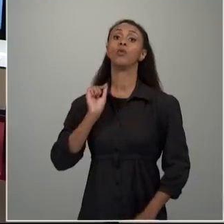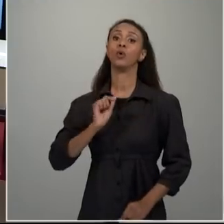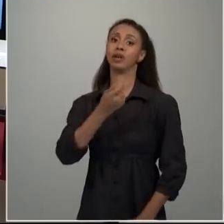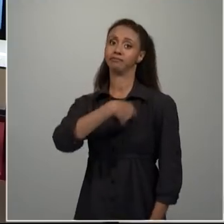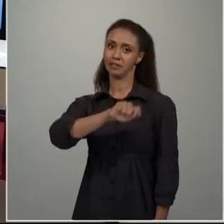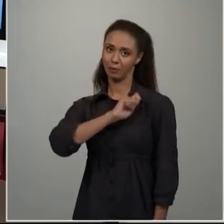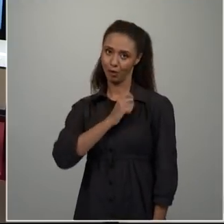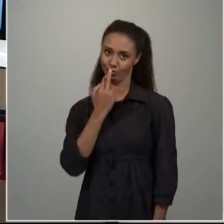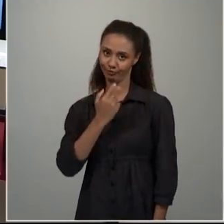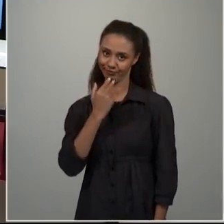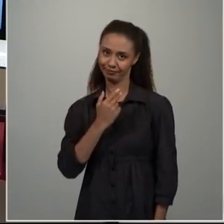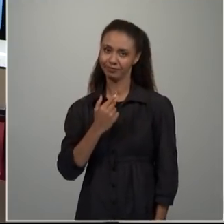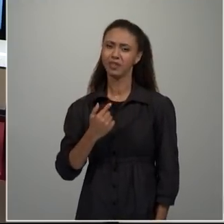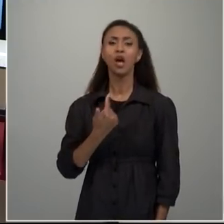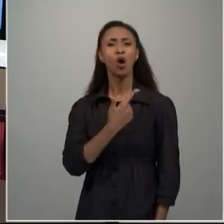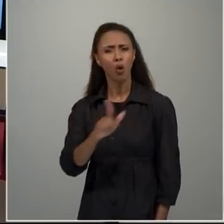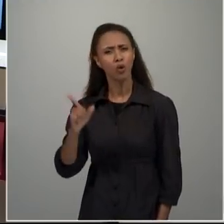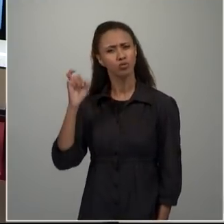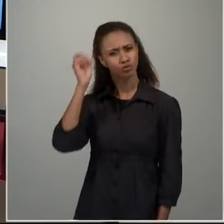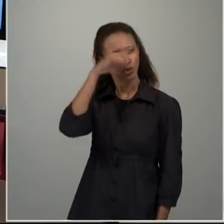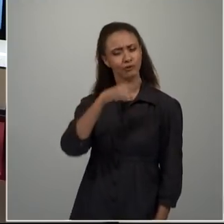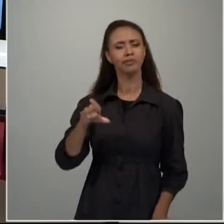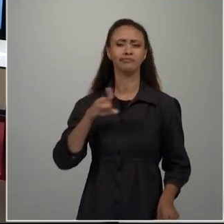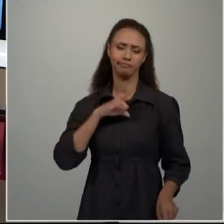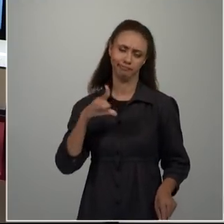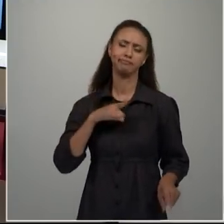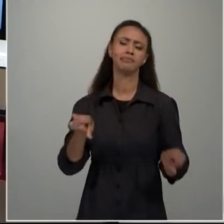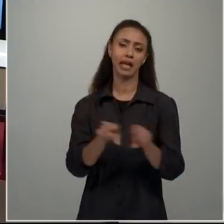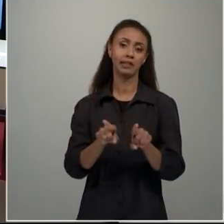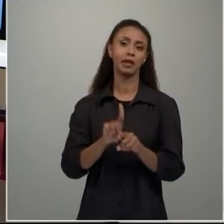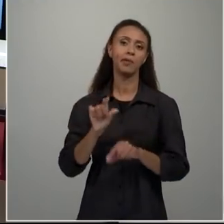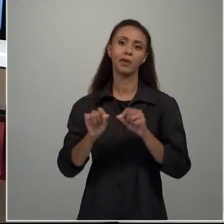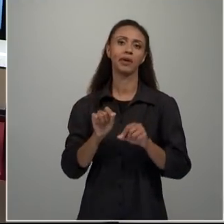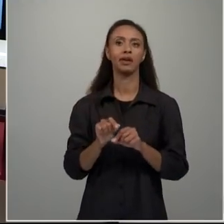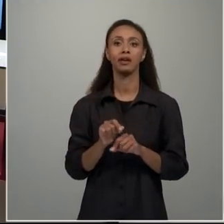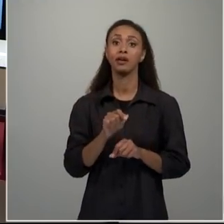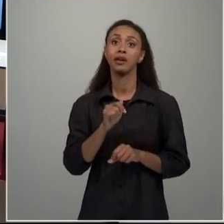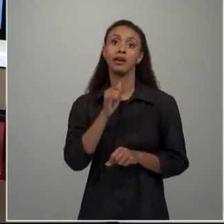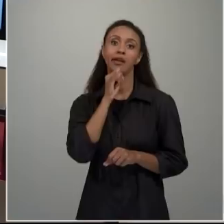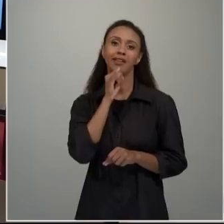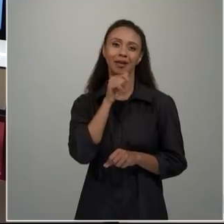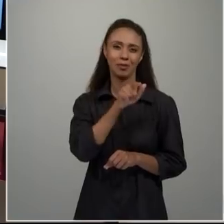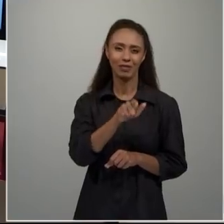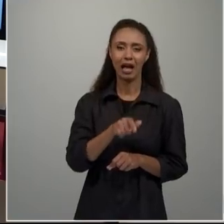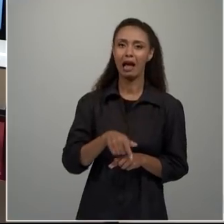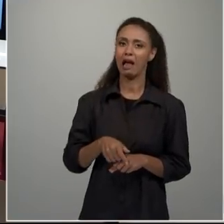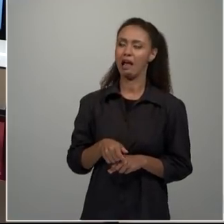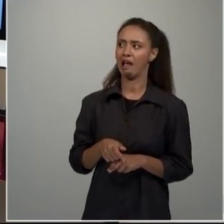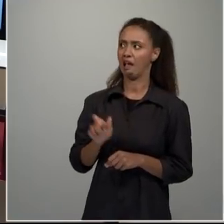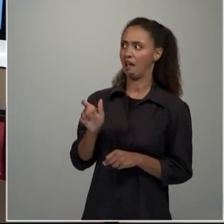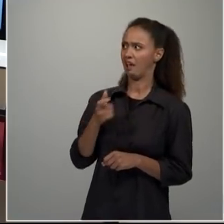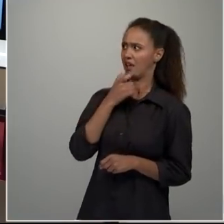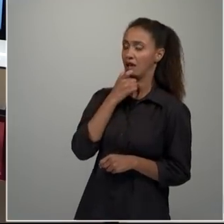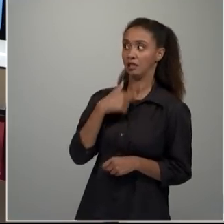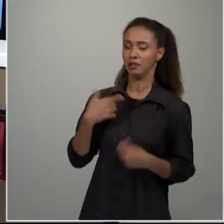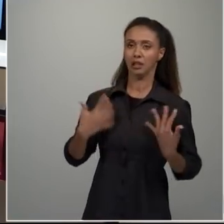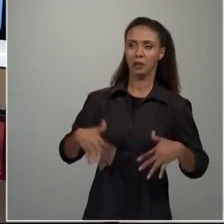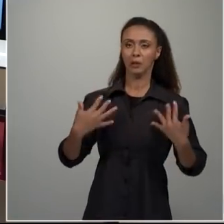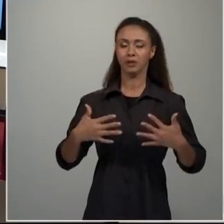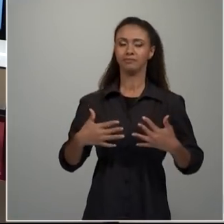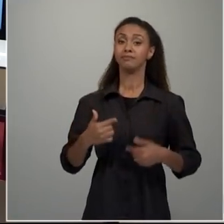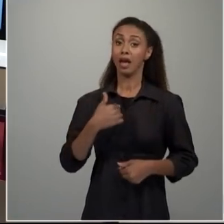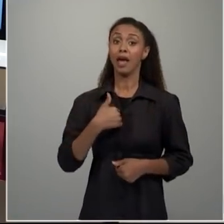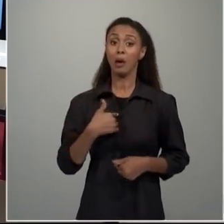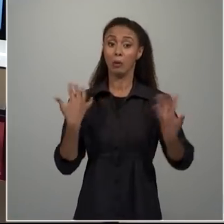outras dificuldades vocês que eu tenho visto tem gente que tem assim alguma dificuldade com inglesa falar e quando eu vi o inglês e fiquei apavorado eu tenho